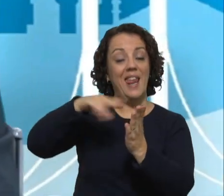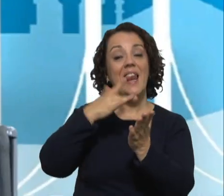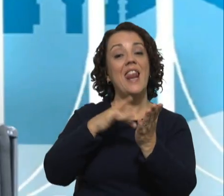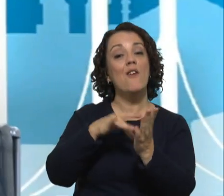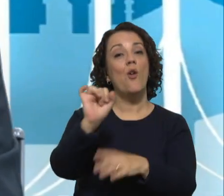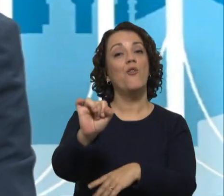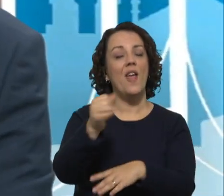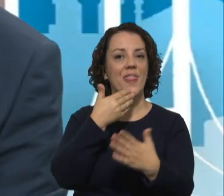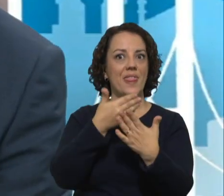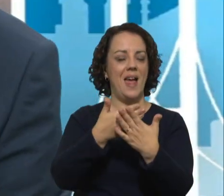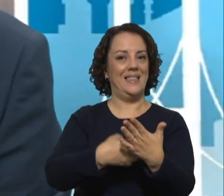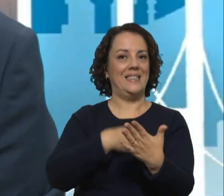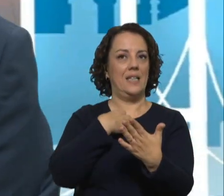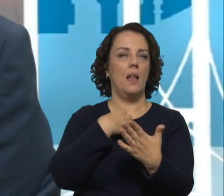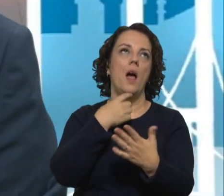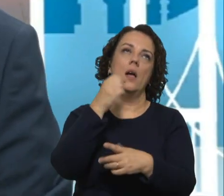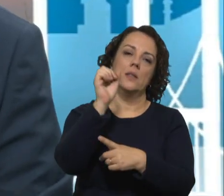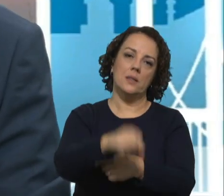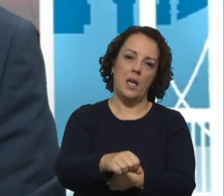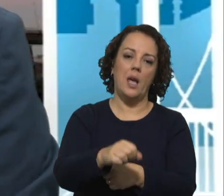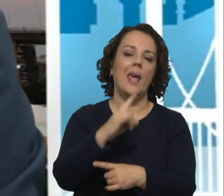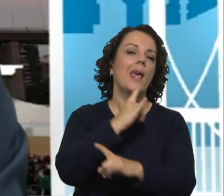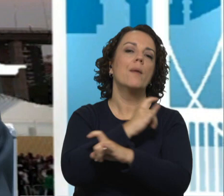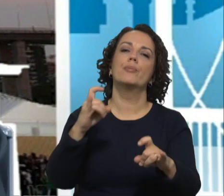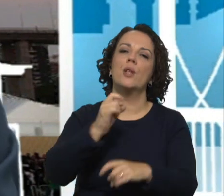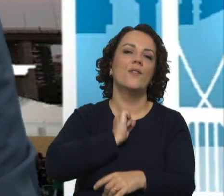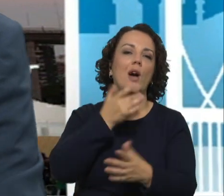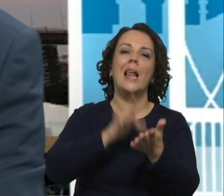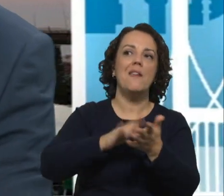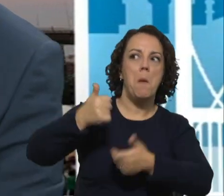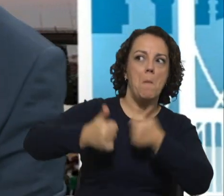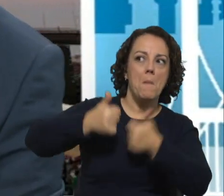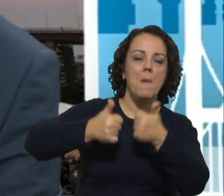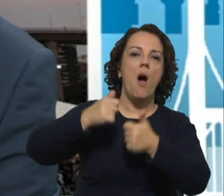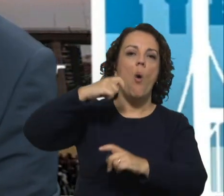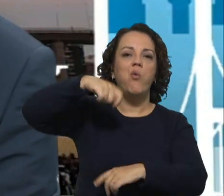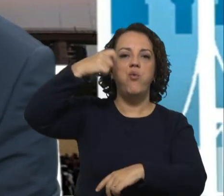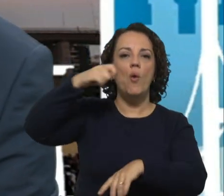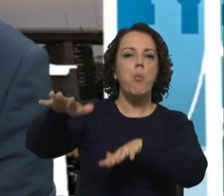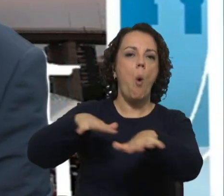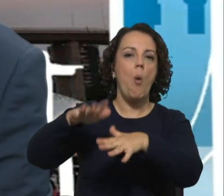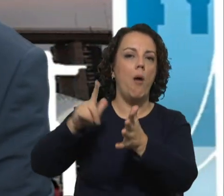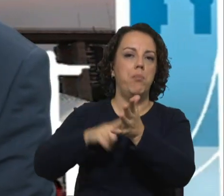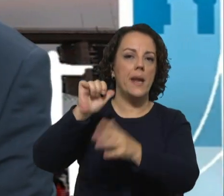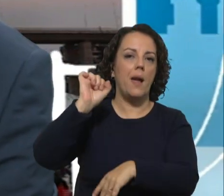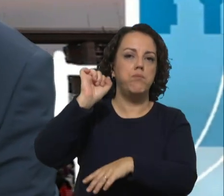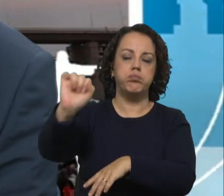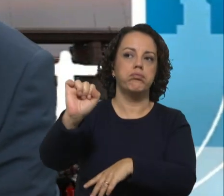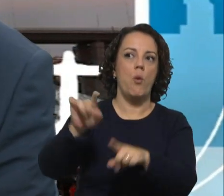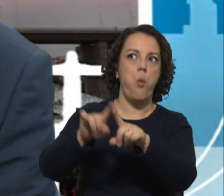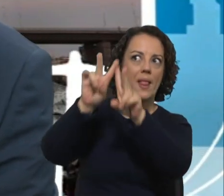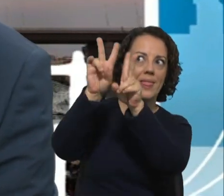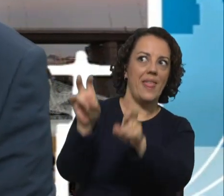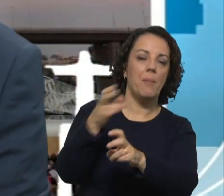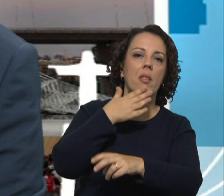que sim. Evidentemente este livro não consegue concorrer com os filmes de Hollywood sobre os temas bíblicos, que de alguma forma formataram a